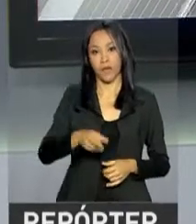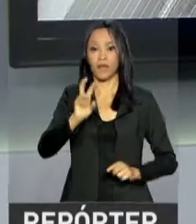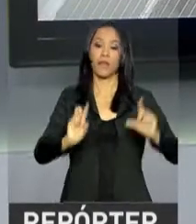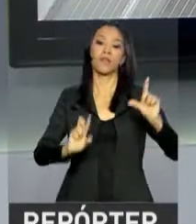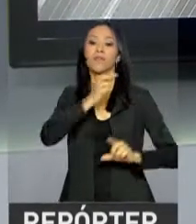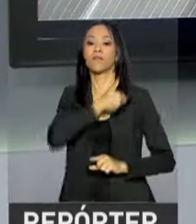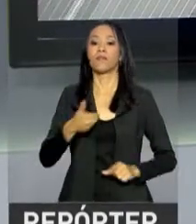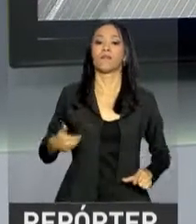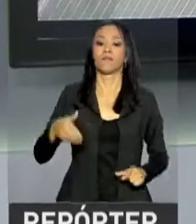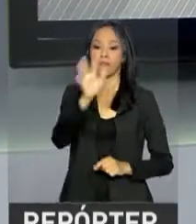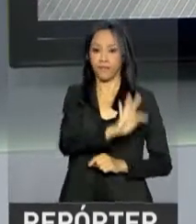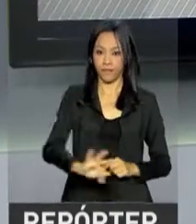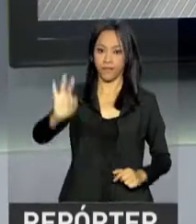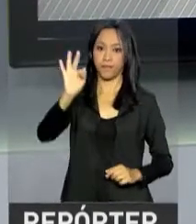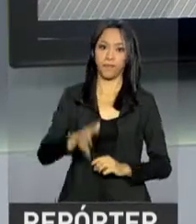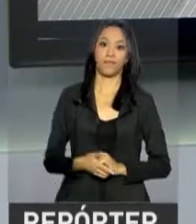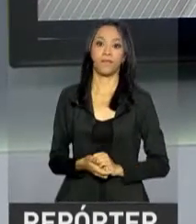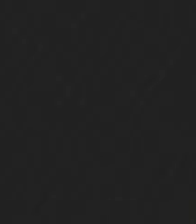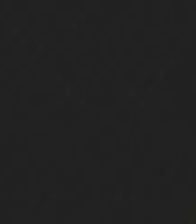nbr a tv do governo federal